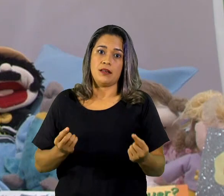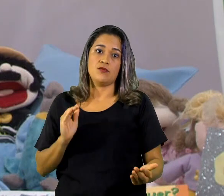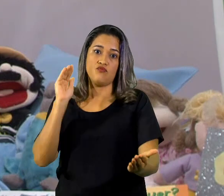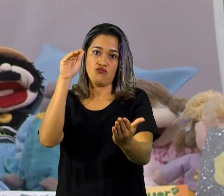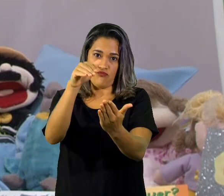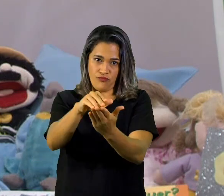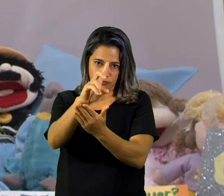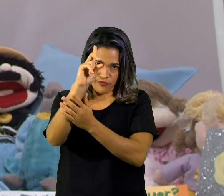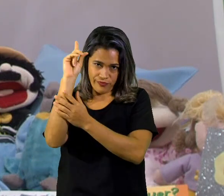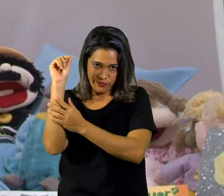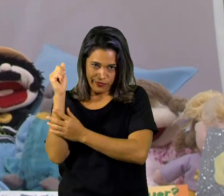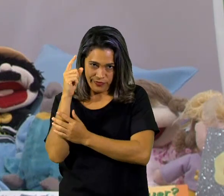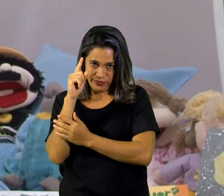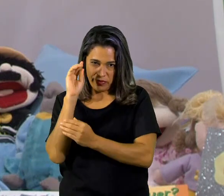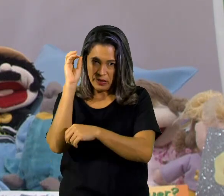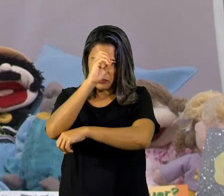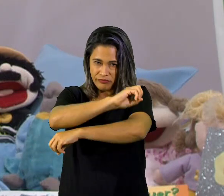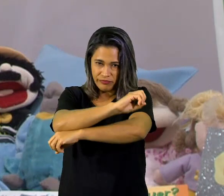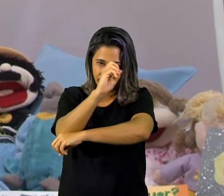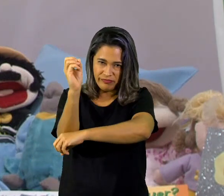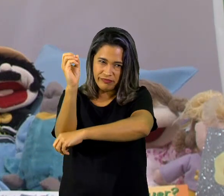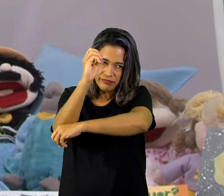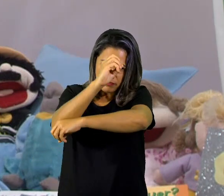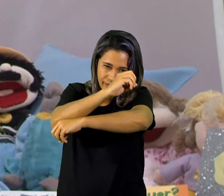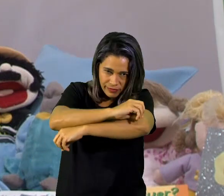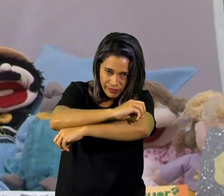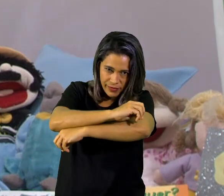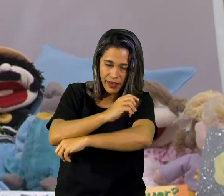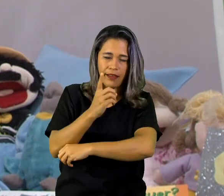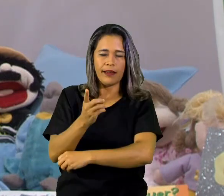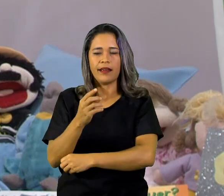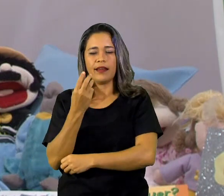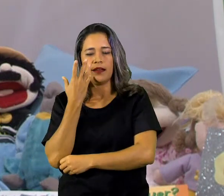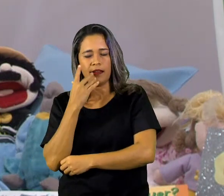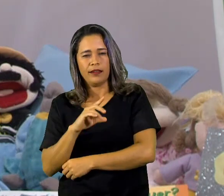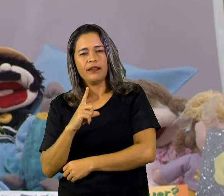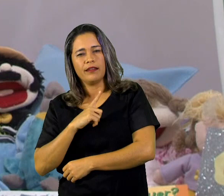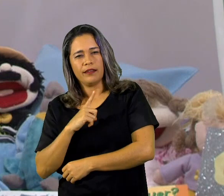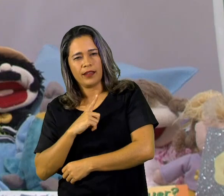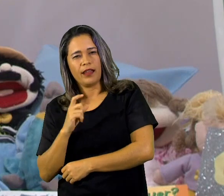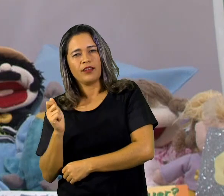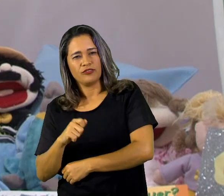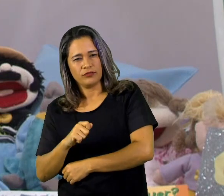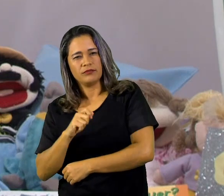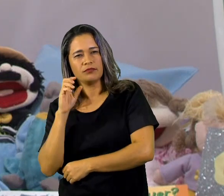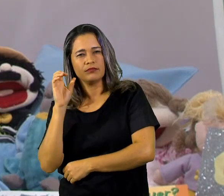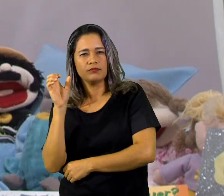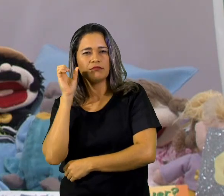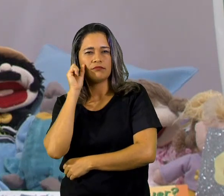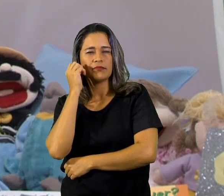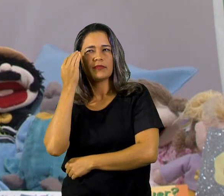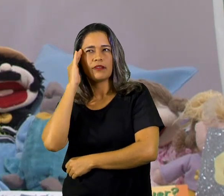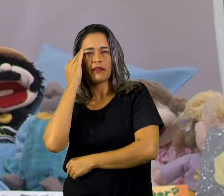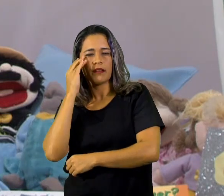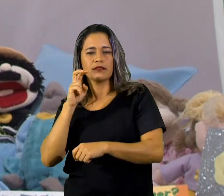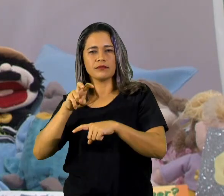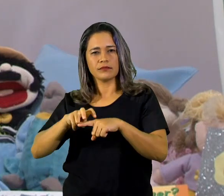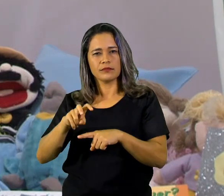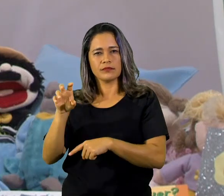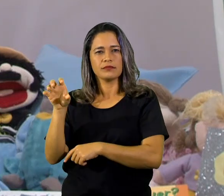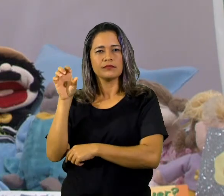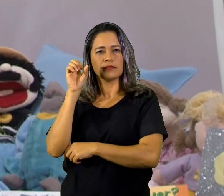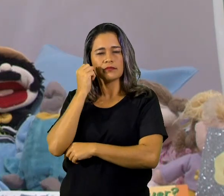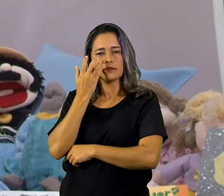quando a sua criança tem o hábito de ouvir uma história e você desenvolve o hábito de ler para a sua criança, ela vai